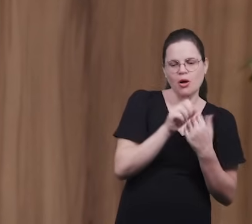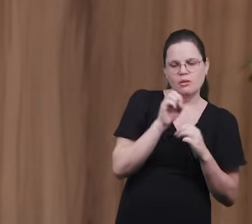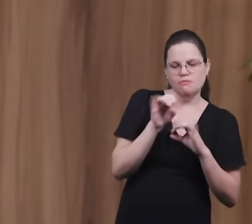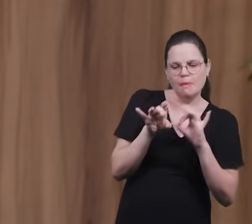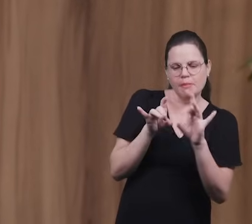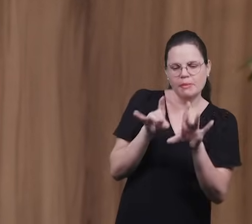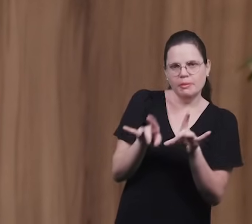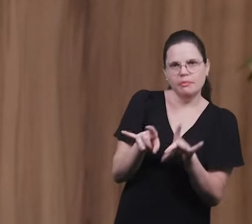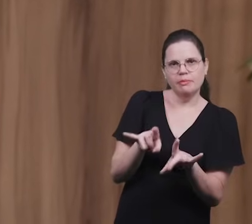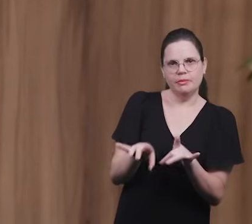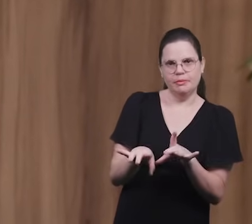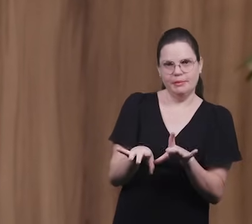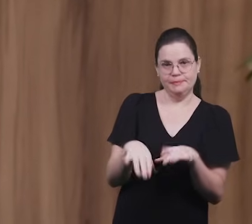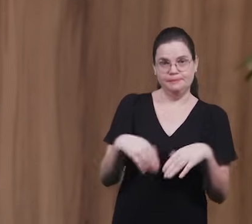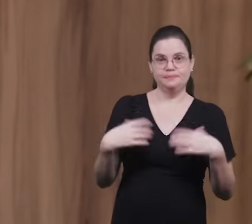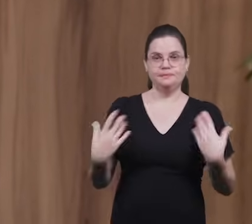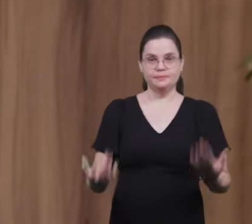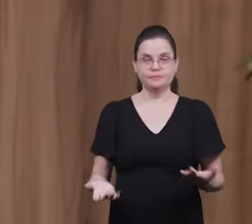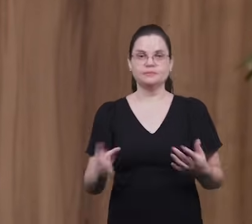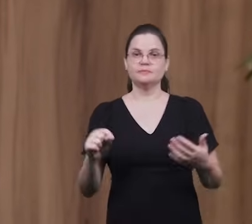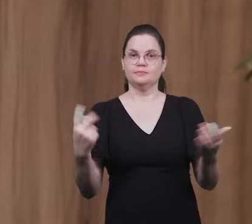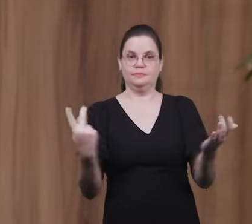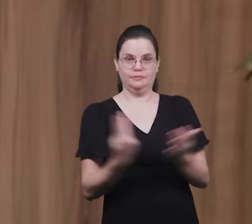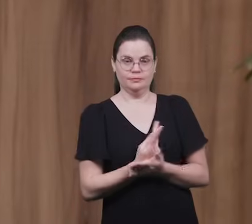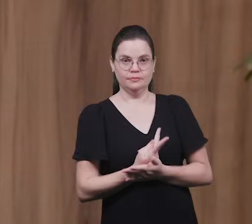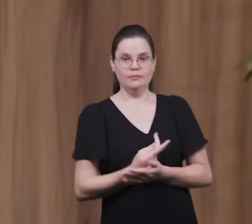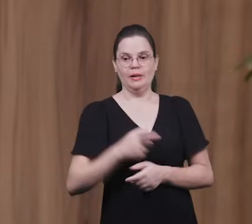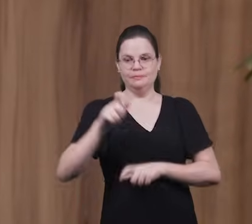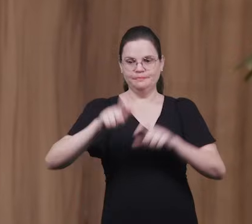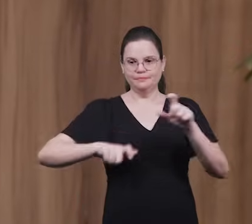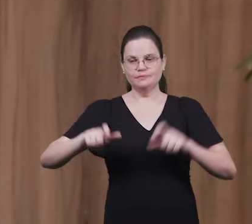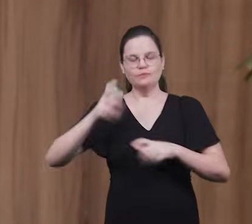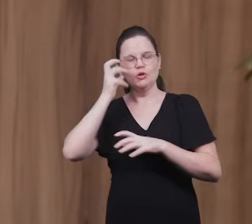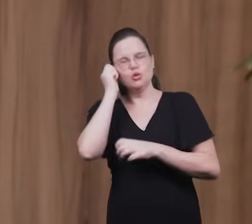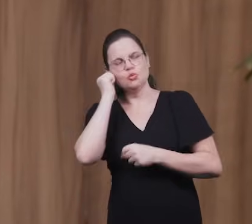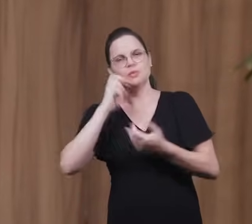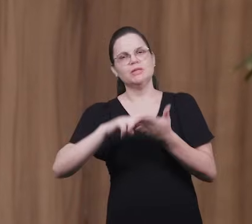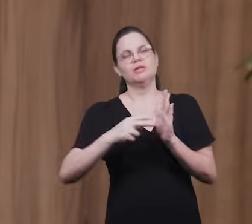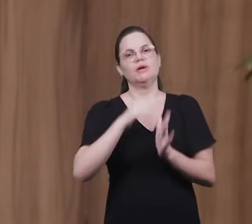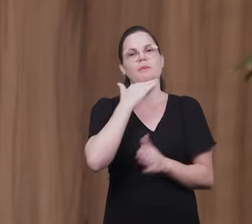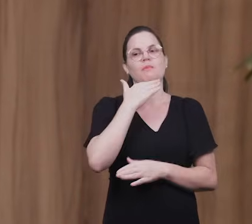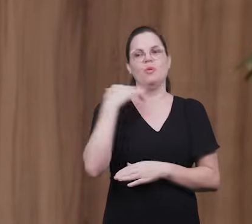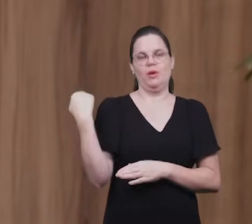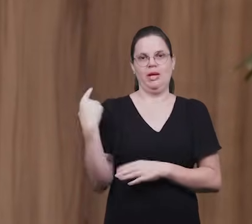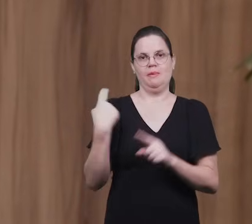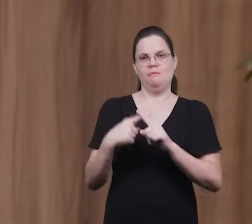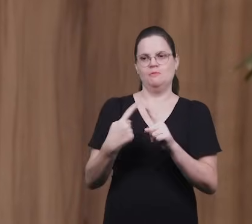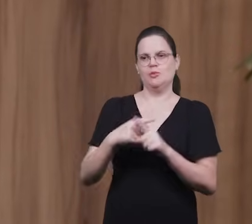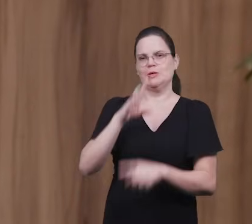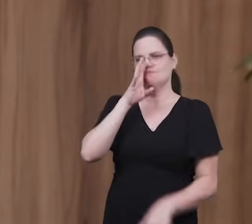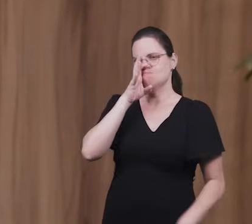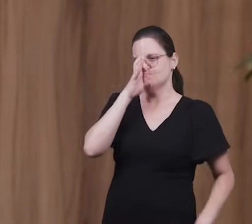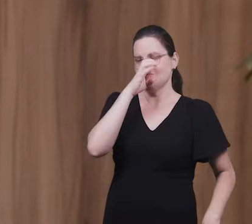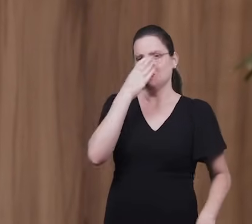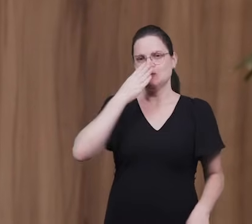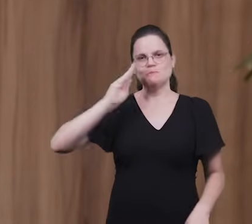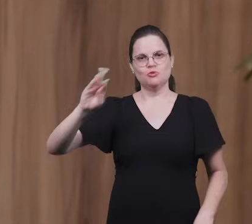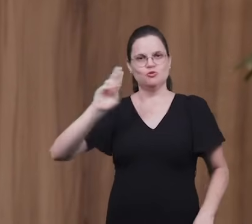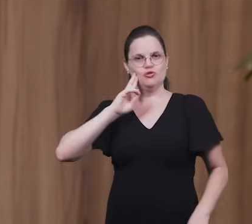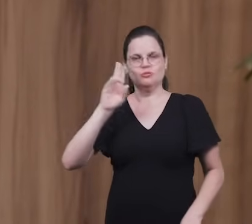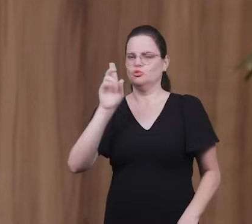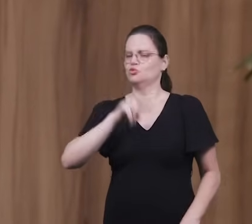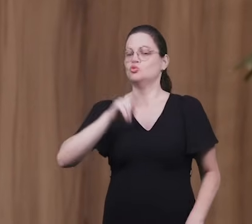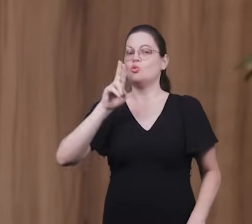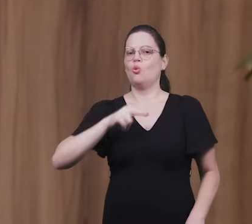era perseguida, enquanto muitos morreram por amor a Cristo, por não negarem a palavra,